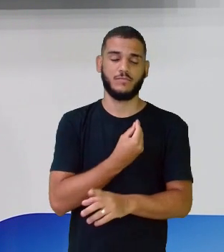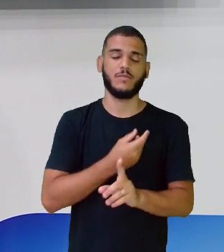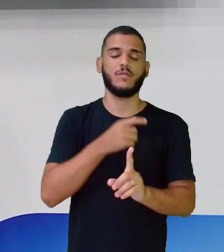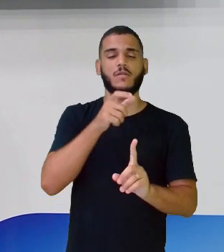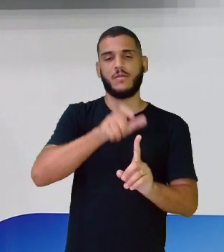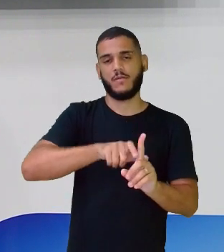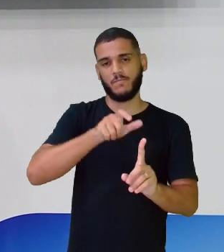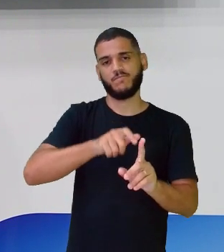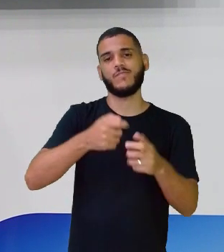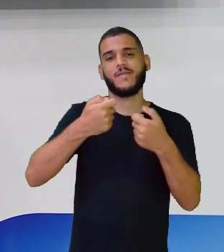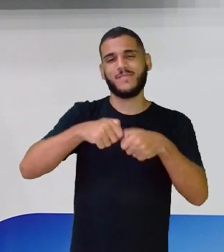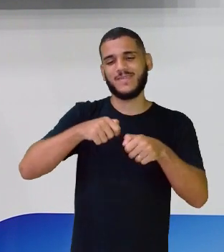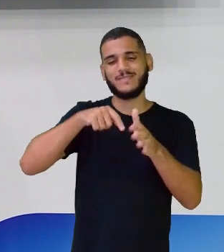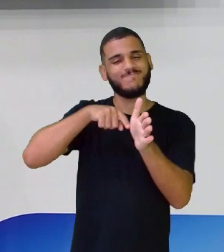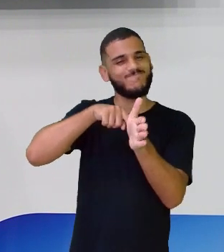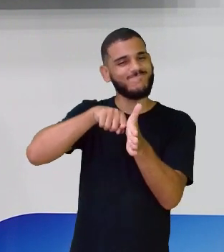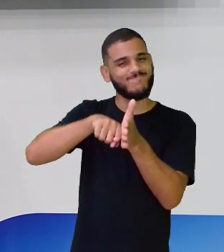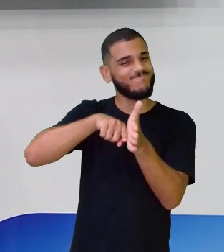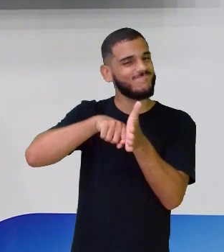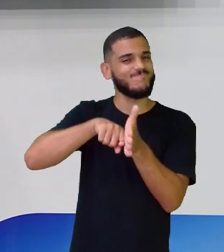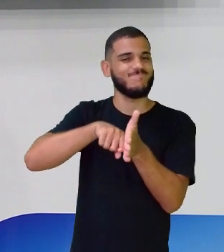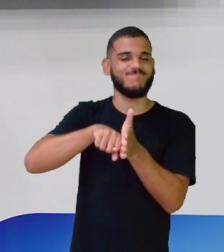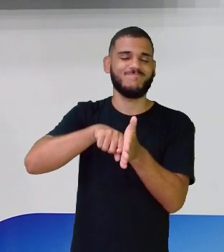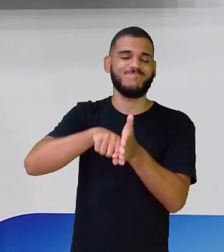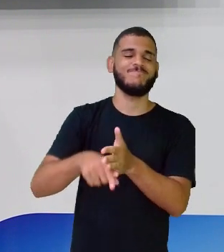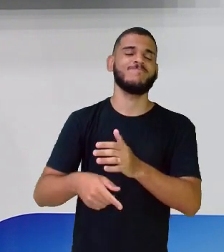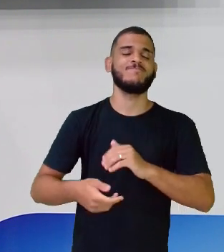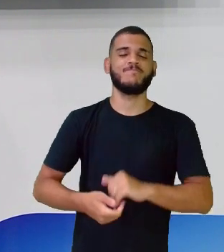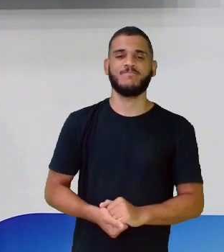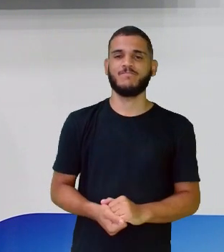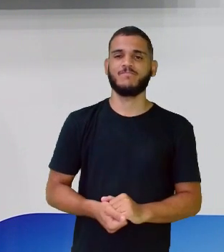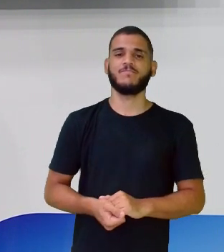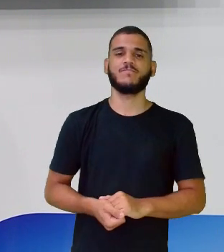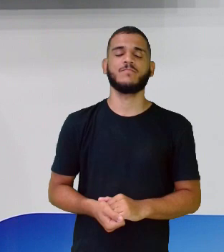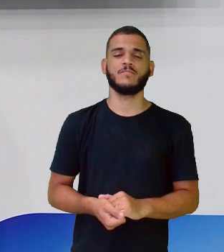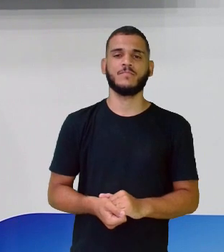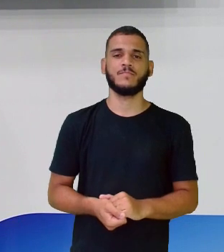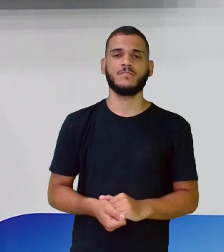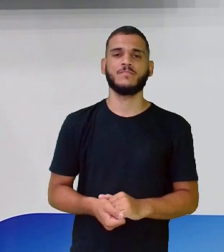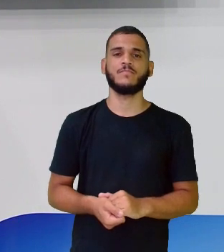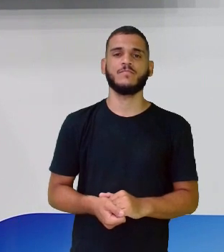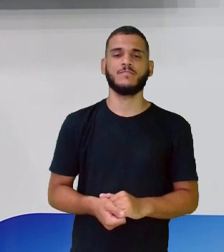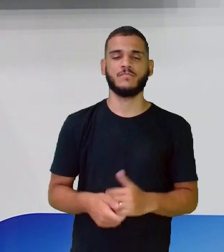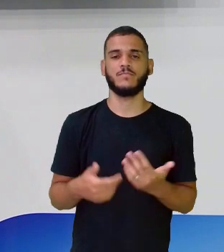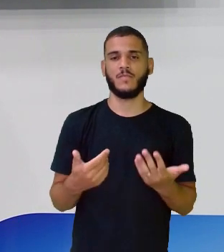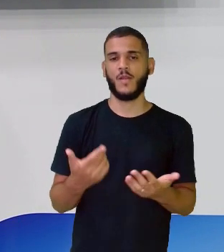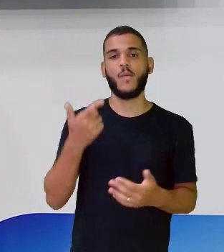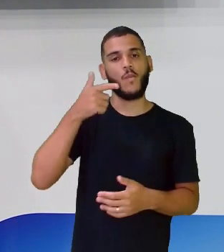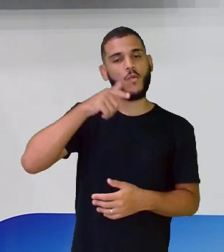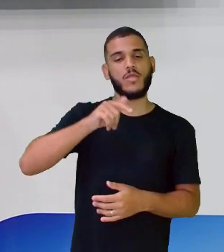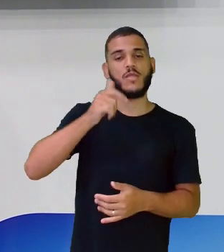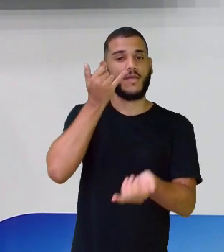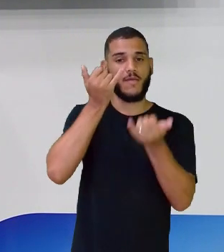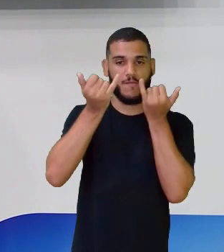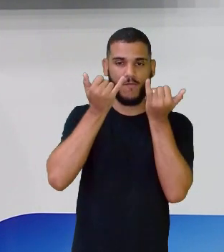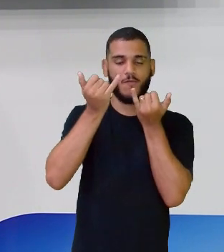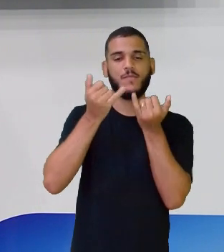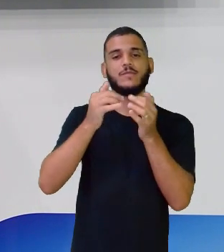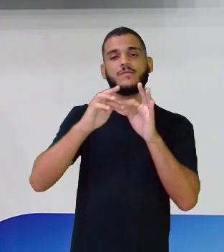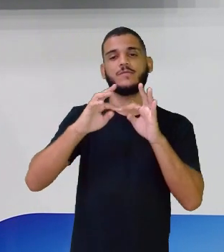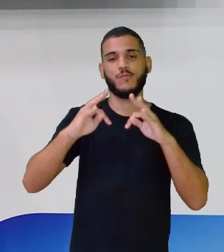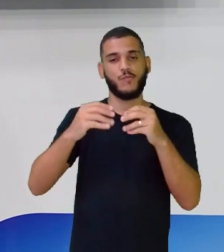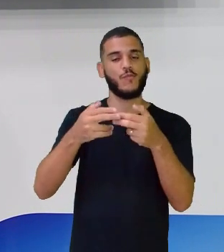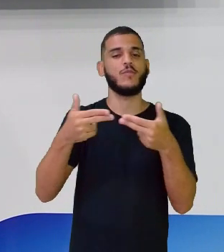ele precisa ir em busca, ele se transforma em um pesquisador para ir atrás desses dados, dos elementos,